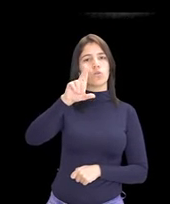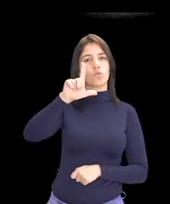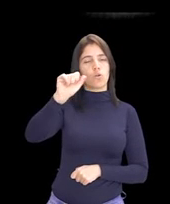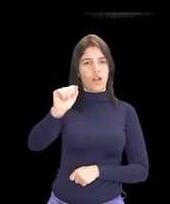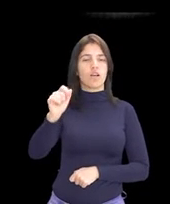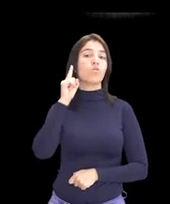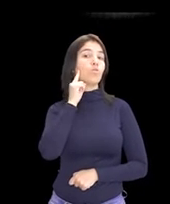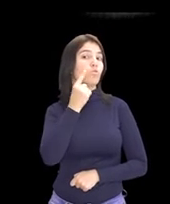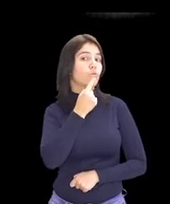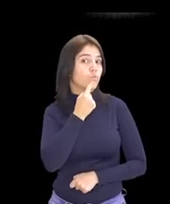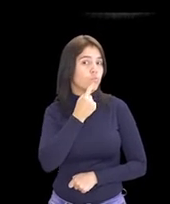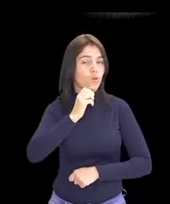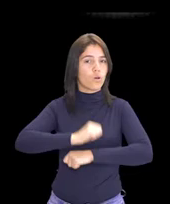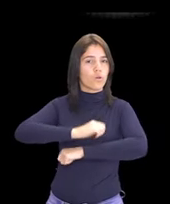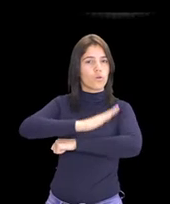sapo,